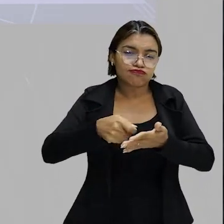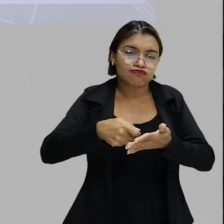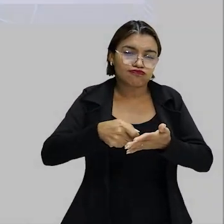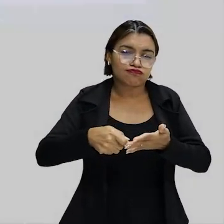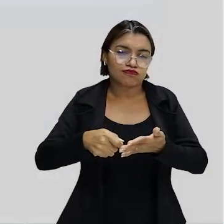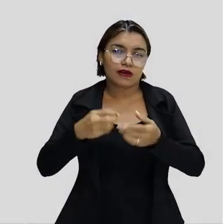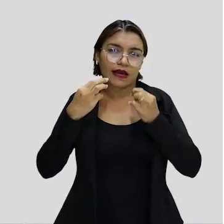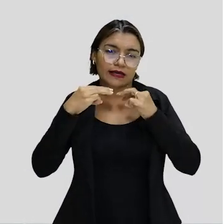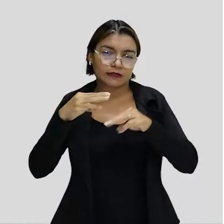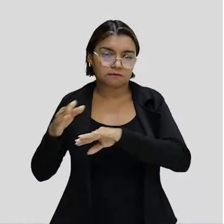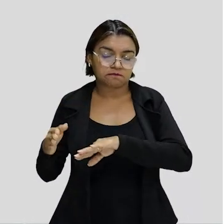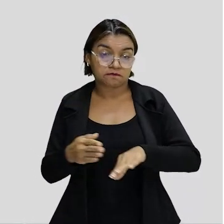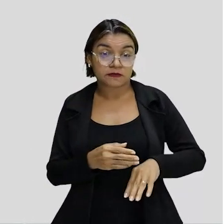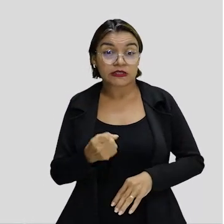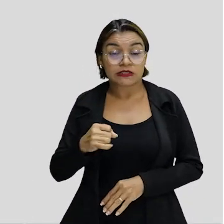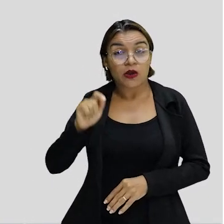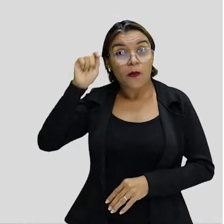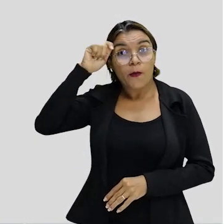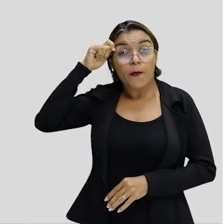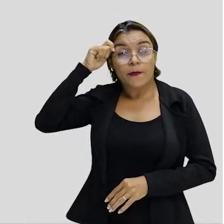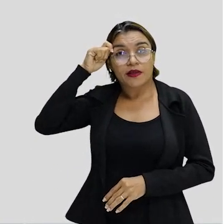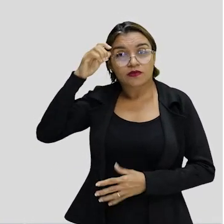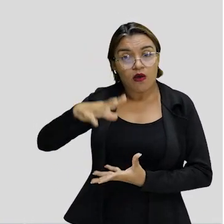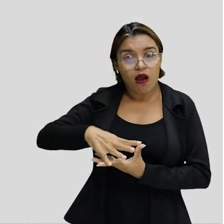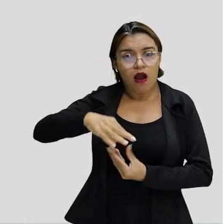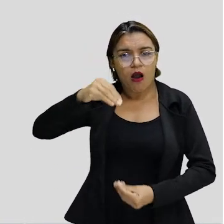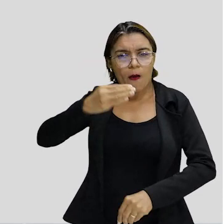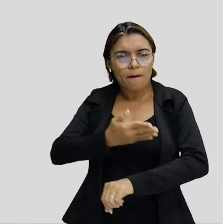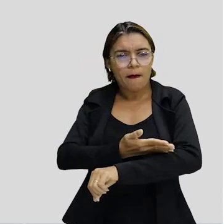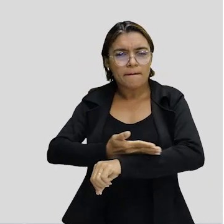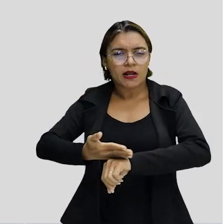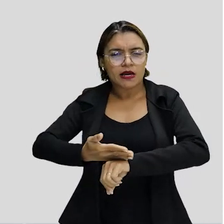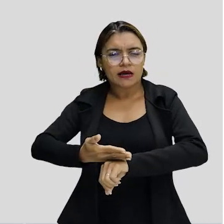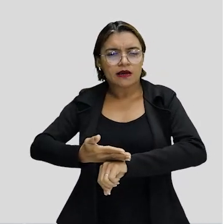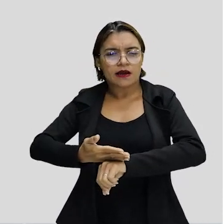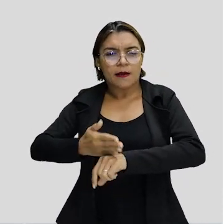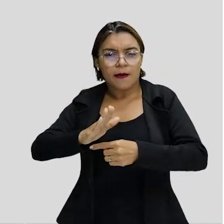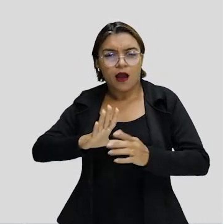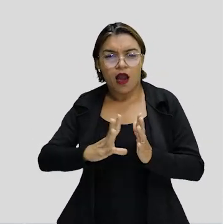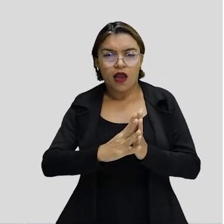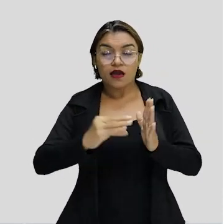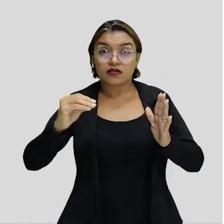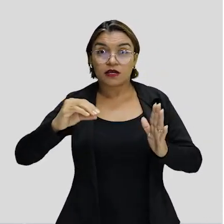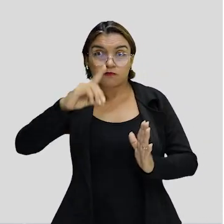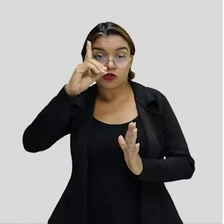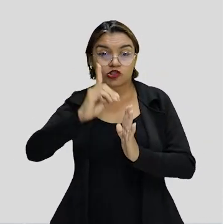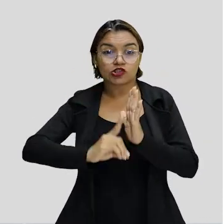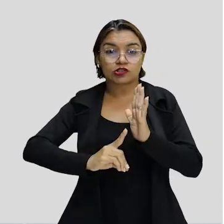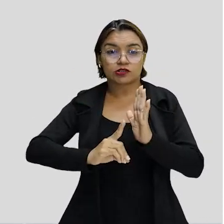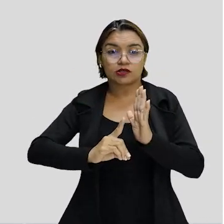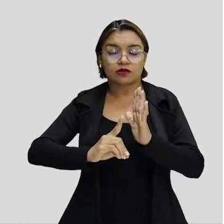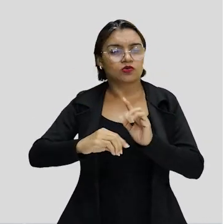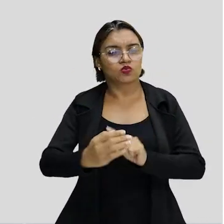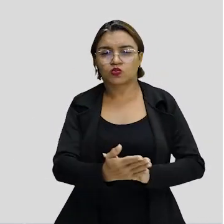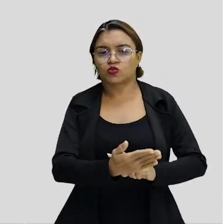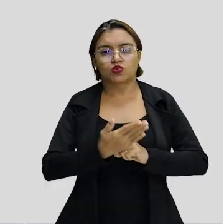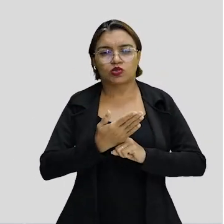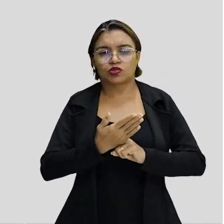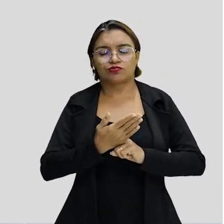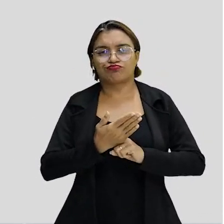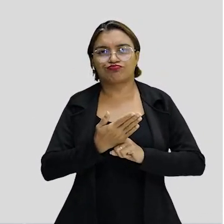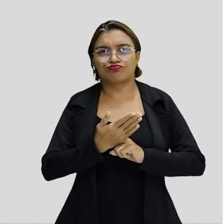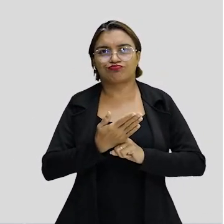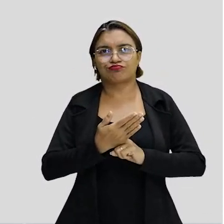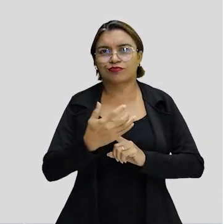preto de alma branca para você é exemplo de dignidade, não nos ajuda, só nos